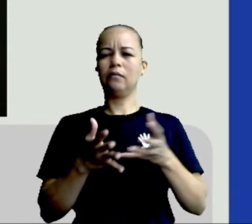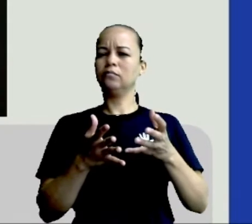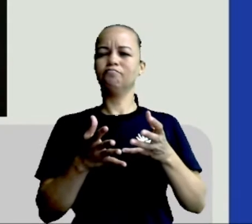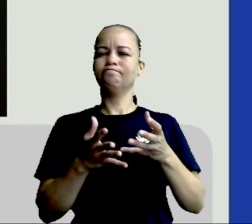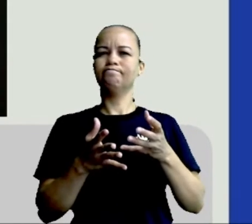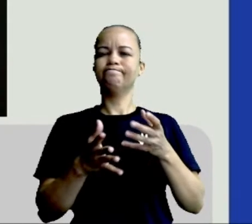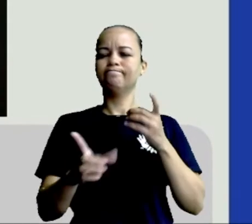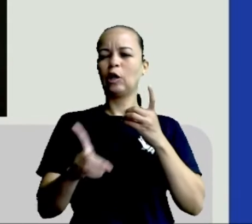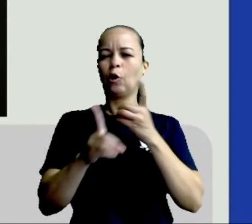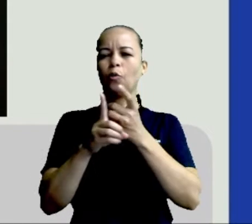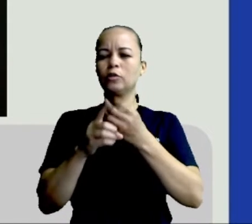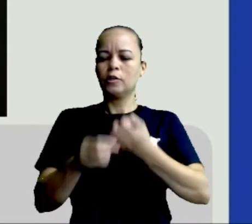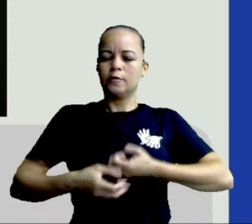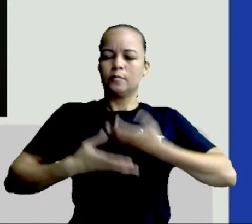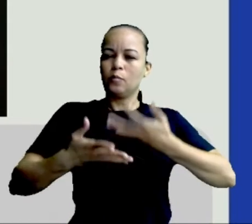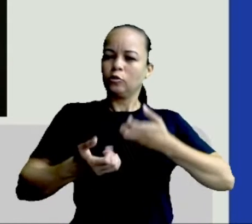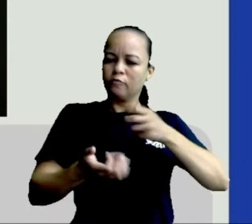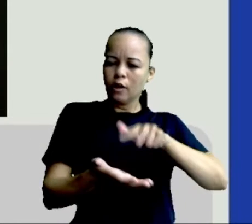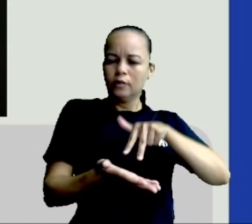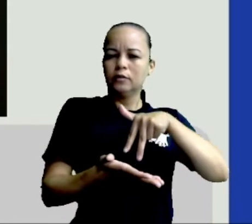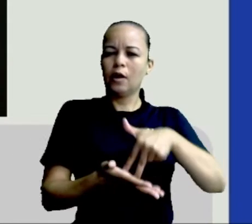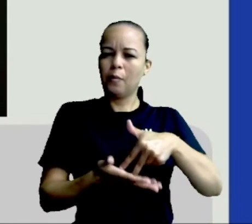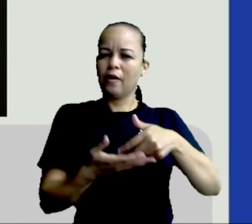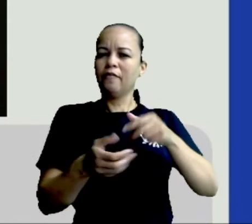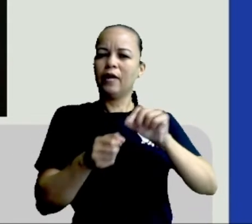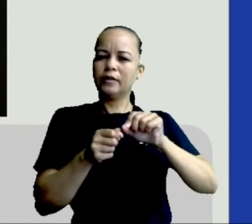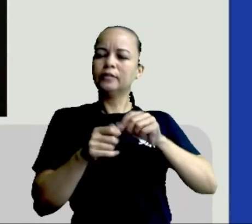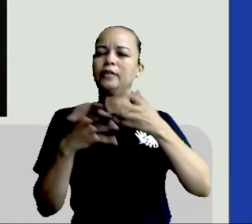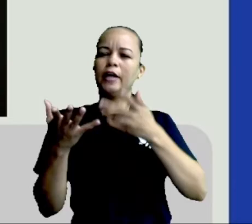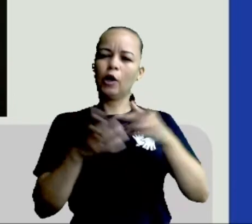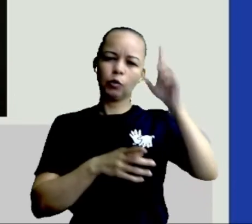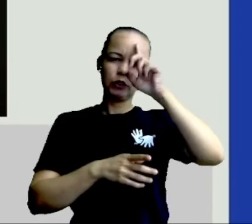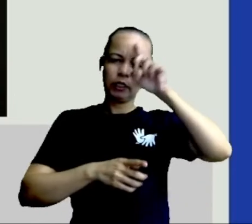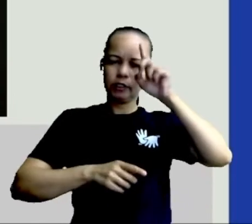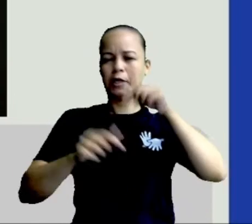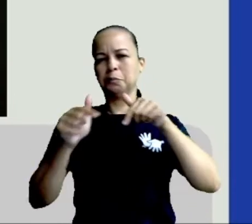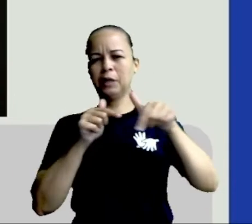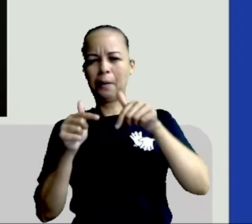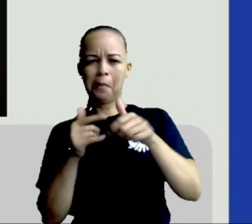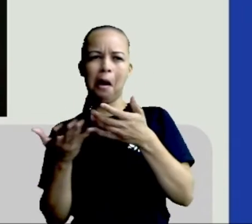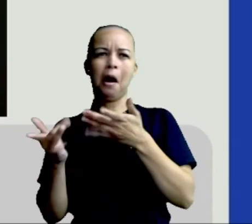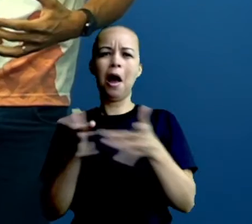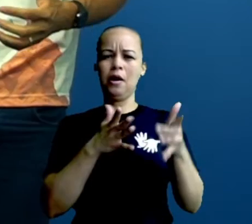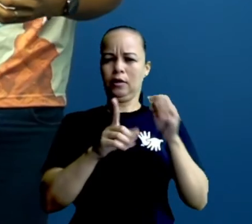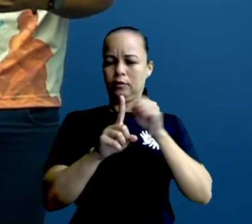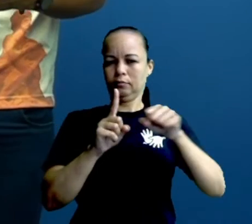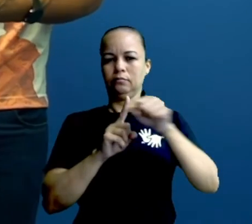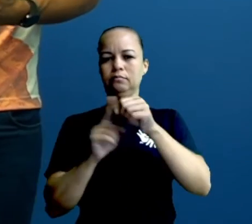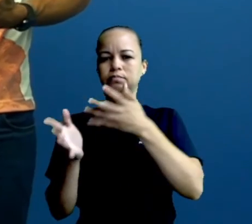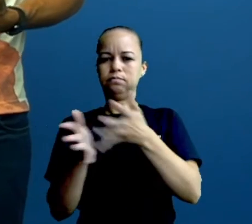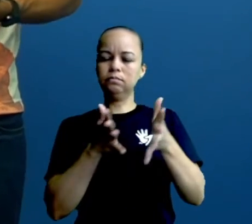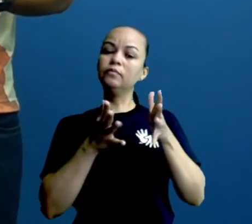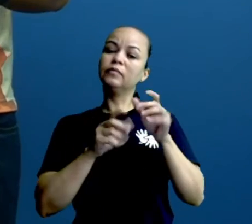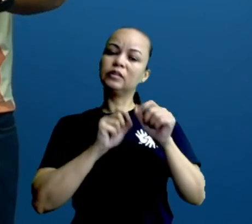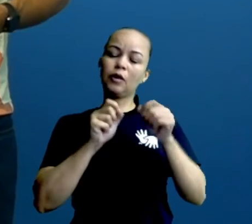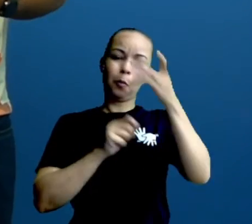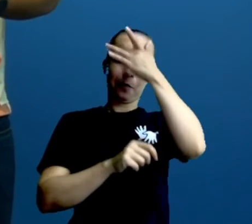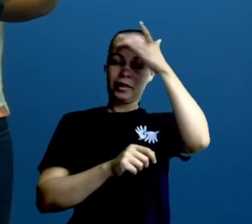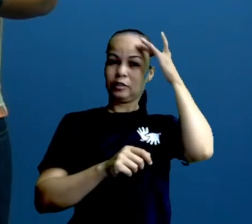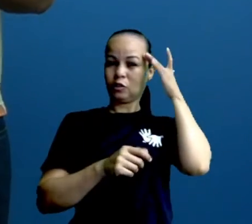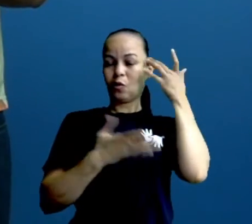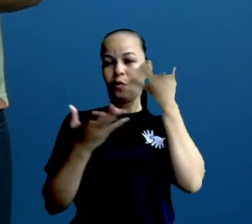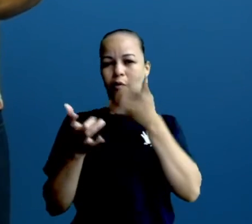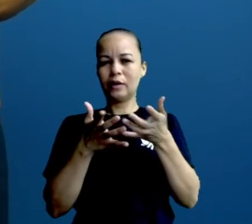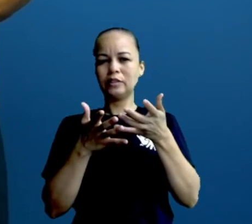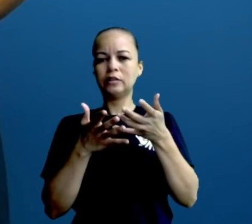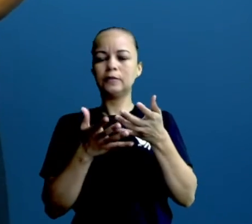não encontram motivação para realizar atividades cotidianas, atividades sociais. São pessoas que sempre